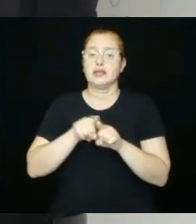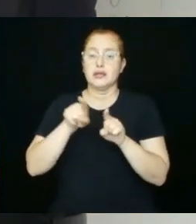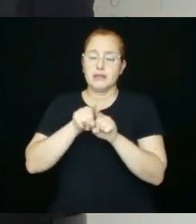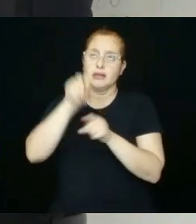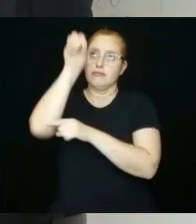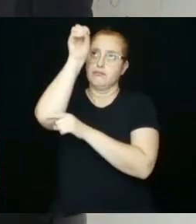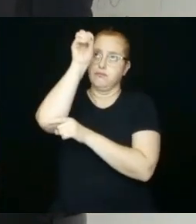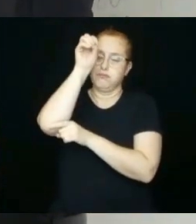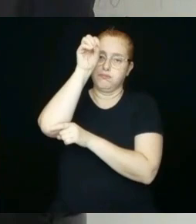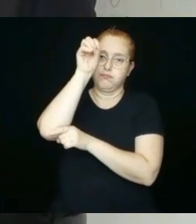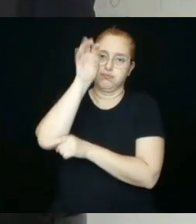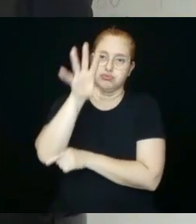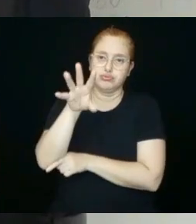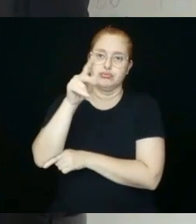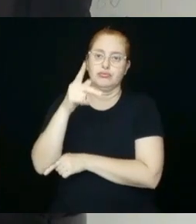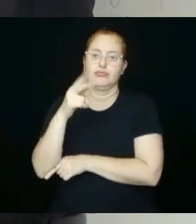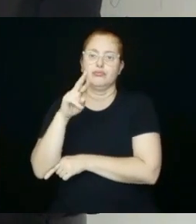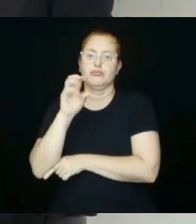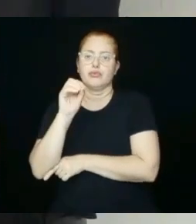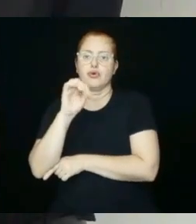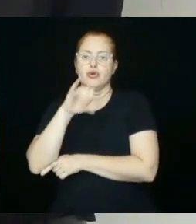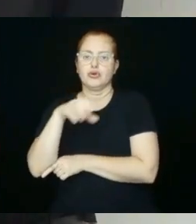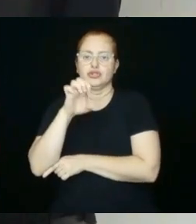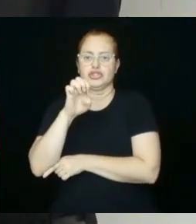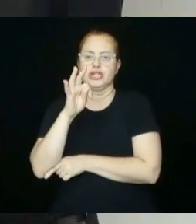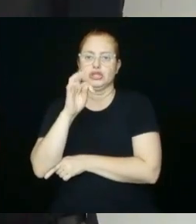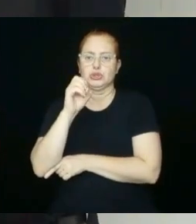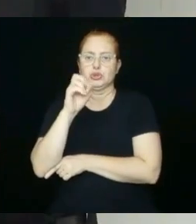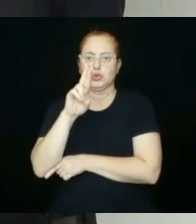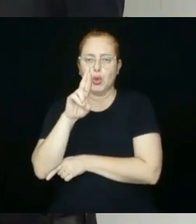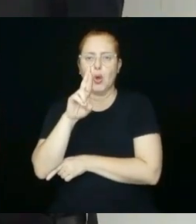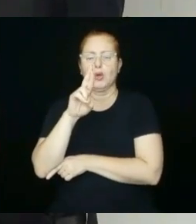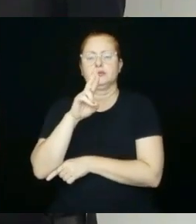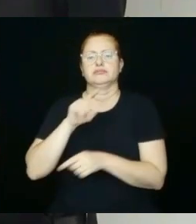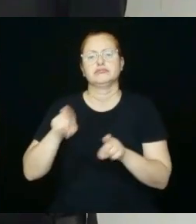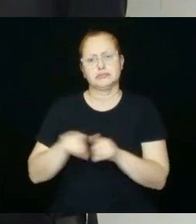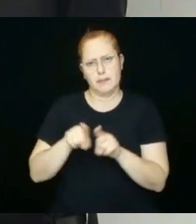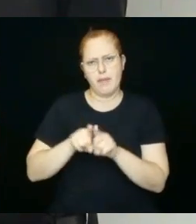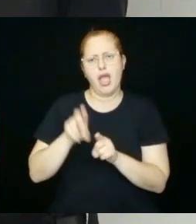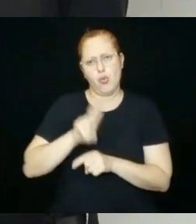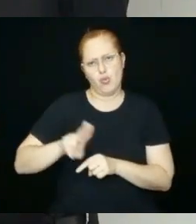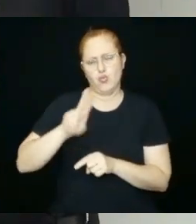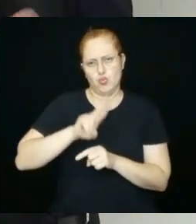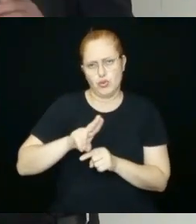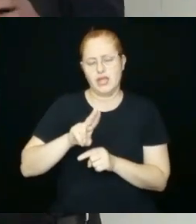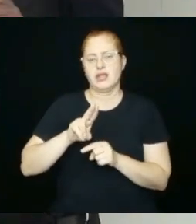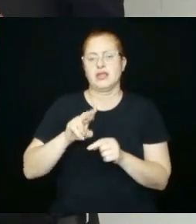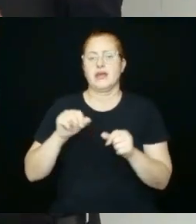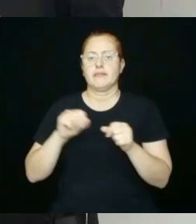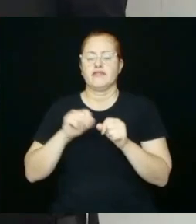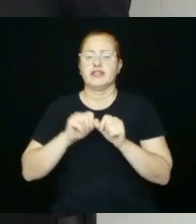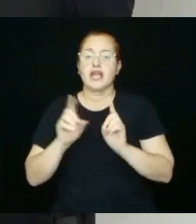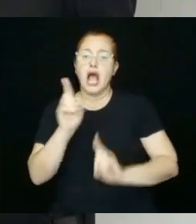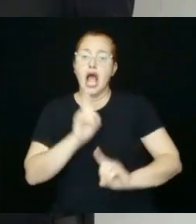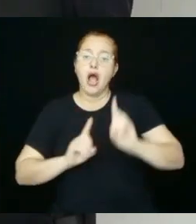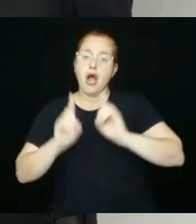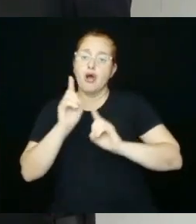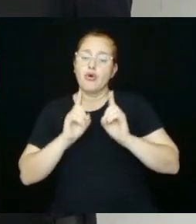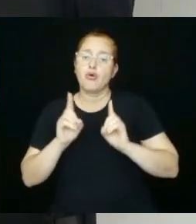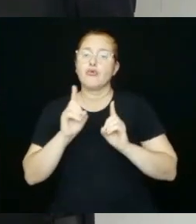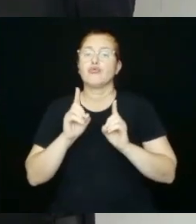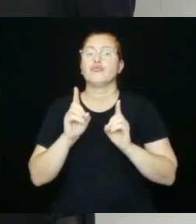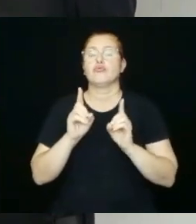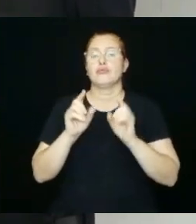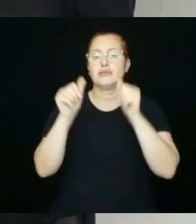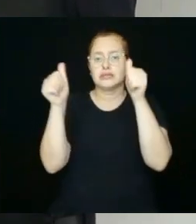assim, recorria ao projetor para algumas coisas mais inorgânicas, eu diria, talvez, para replicar algumas formas mais,